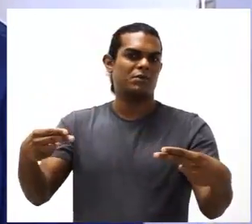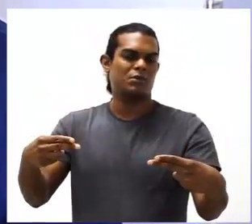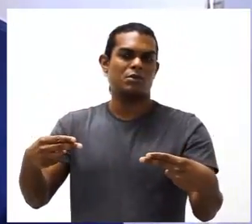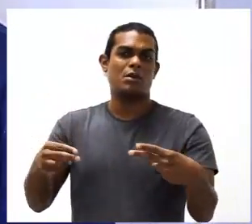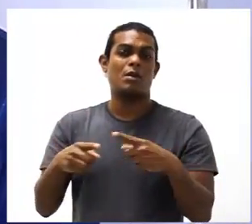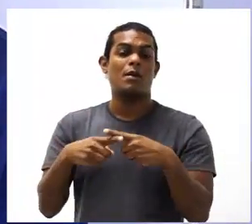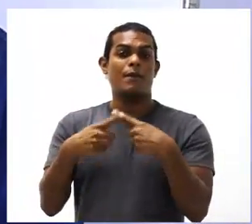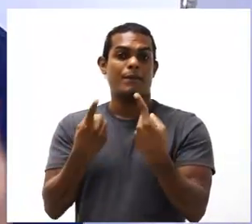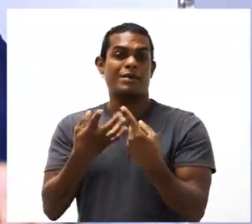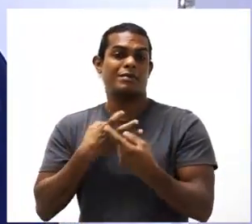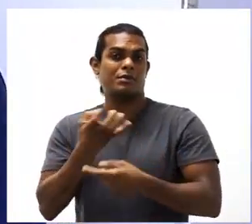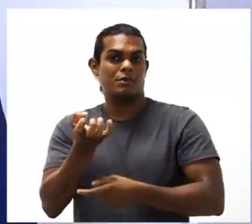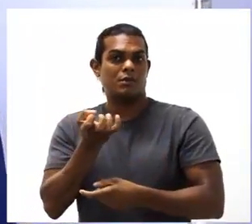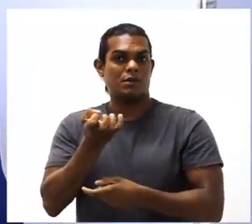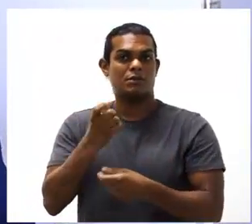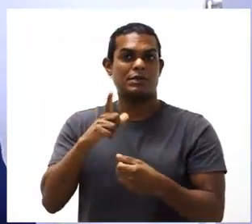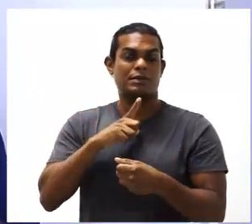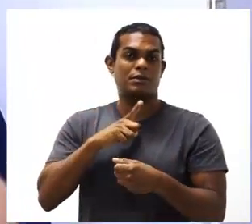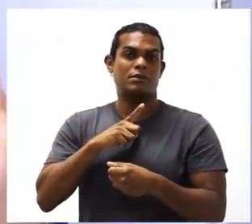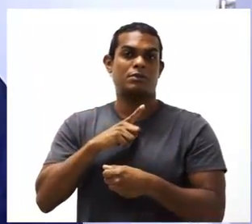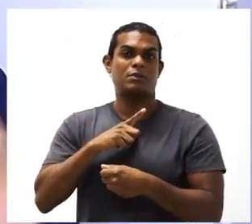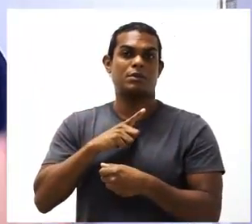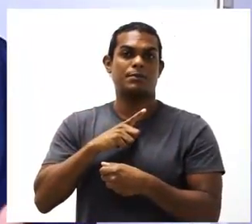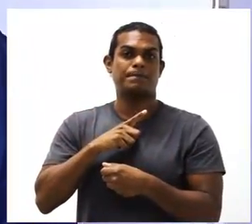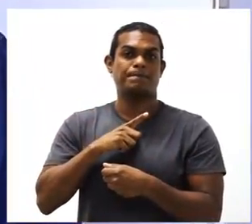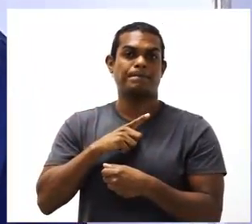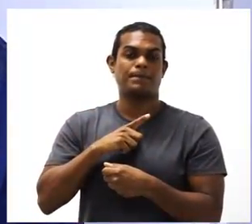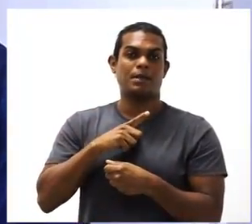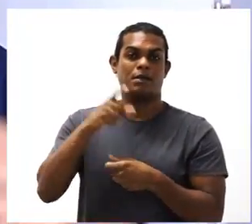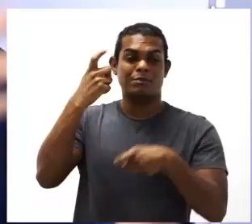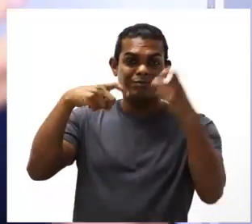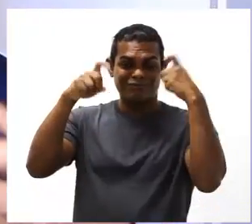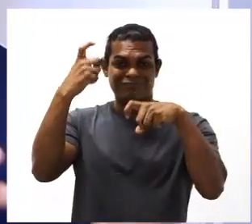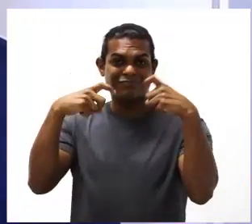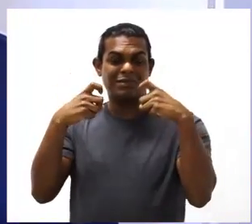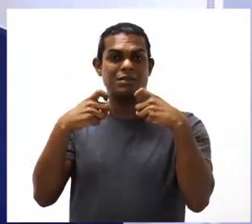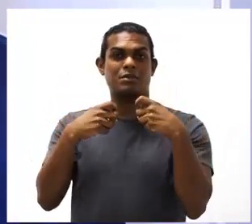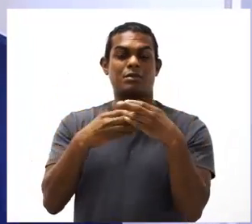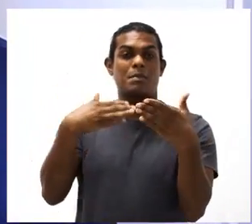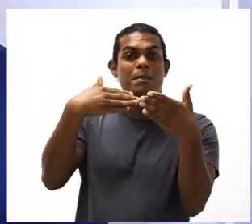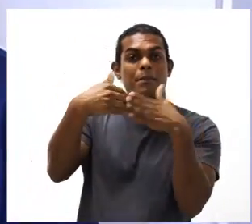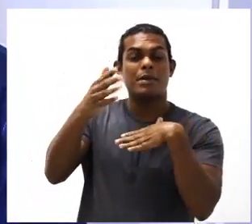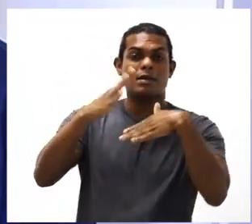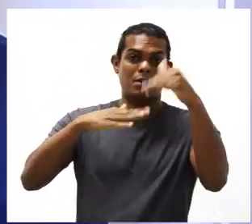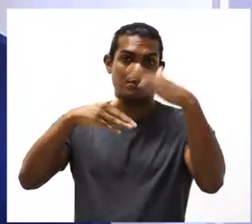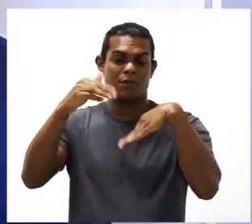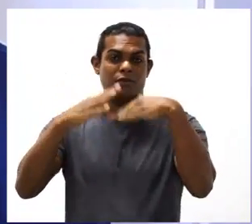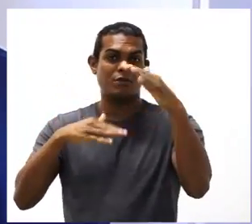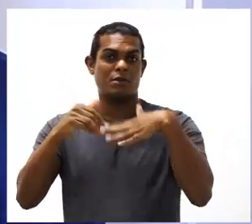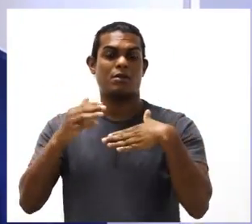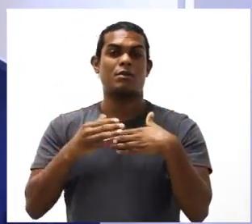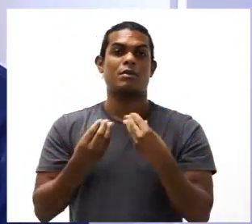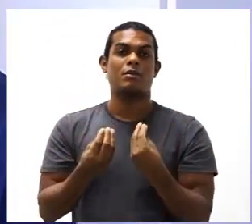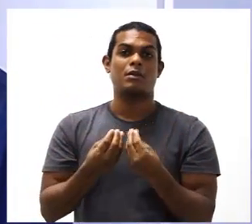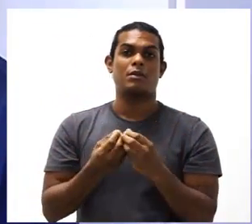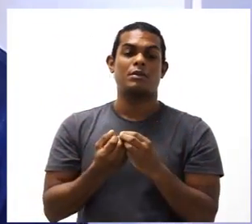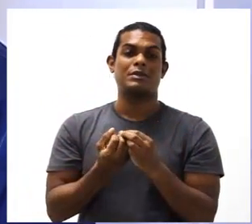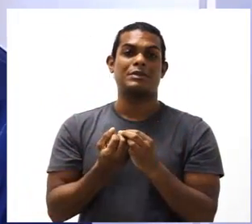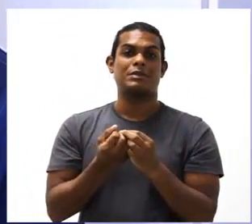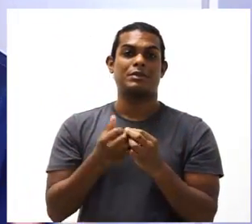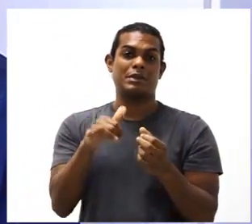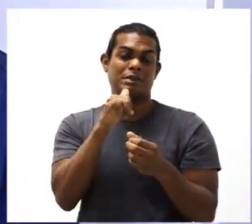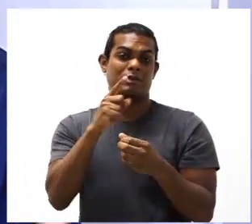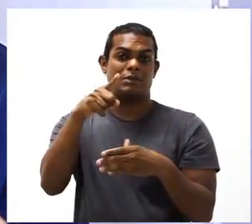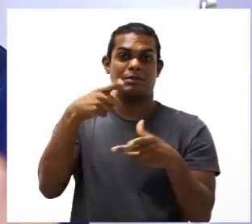quero ter uma preocupação grande, é você perder profissionais, perder especialistas. Então, se você está numa empresa,